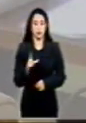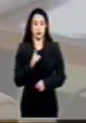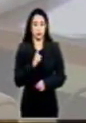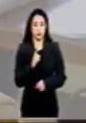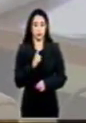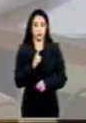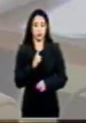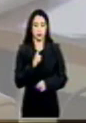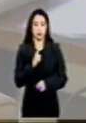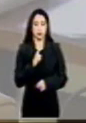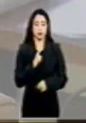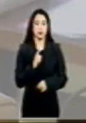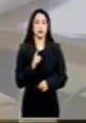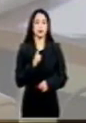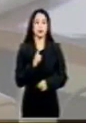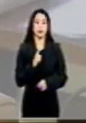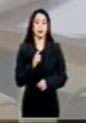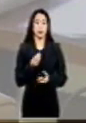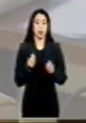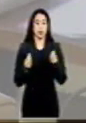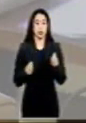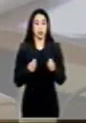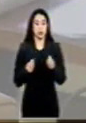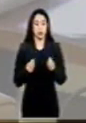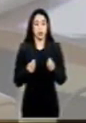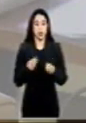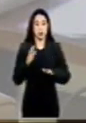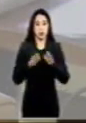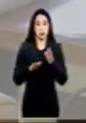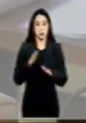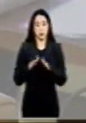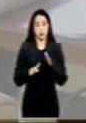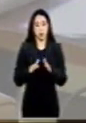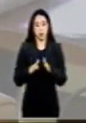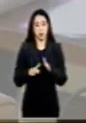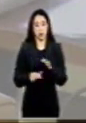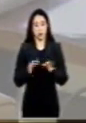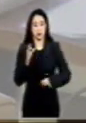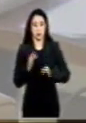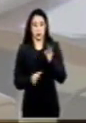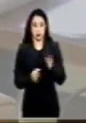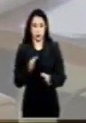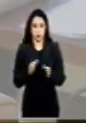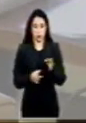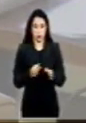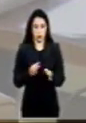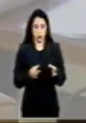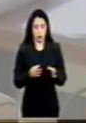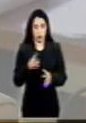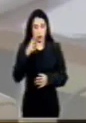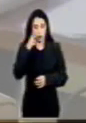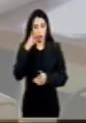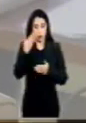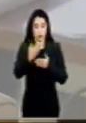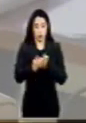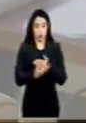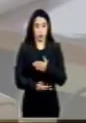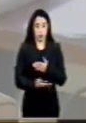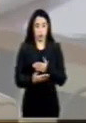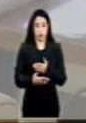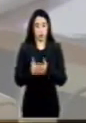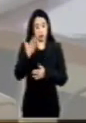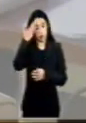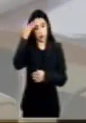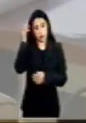um condicionamento à independente atividade jurisdicional diante da imprescindibilidade de previsão